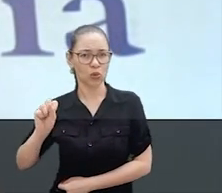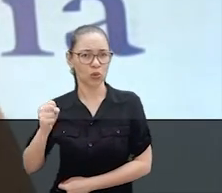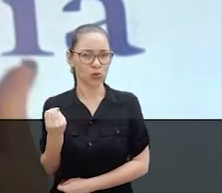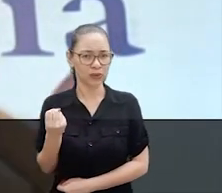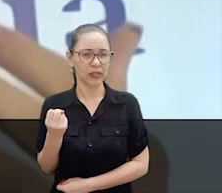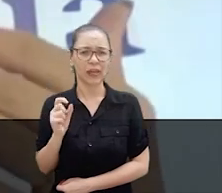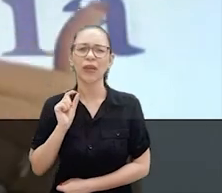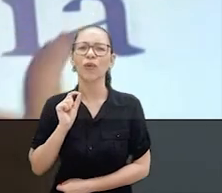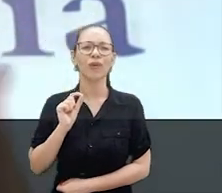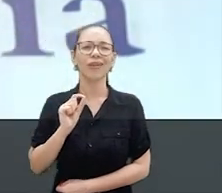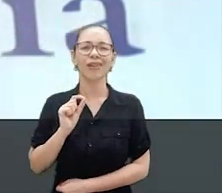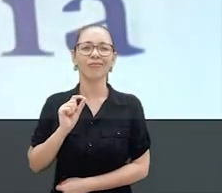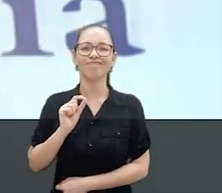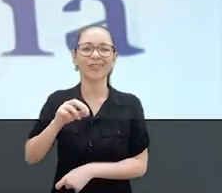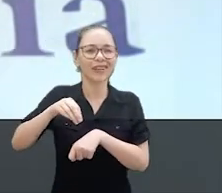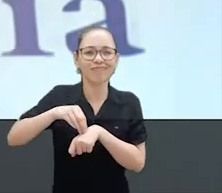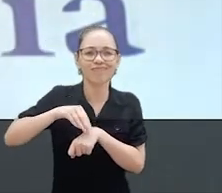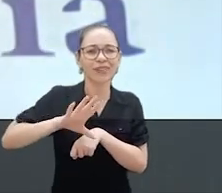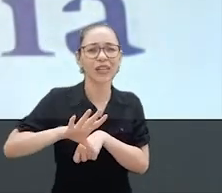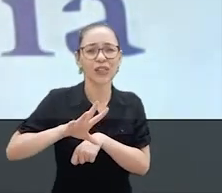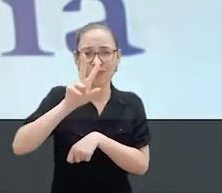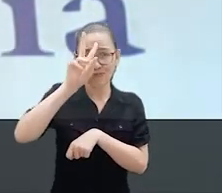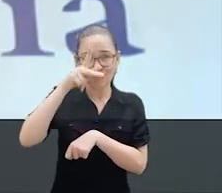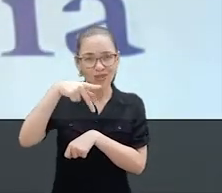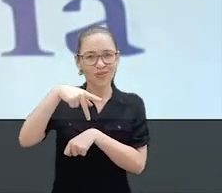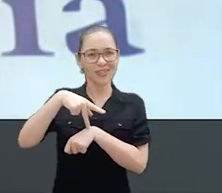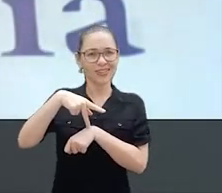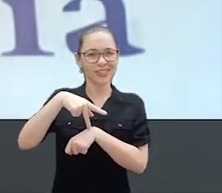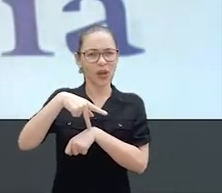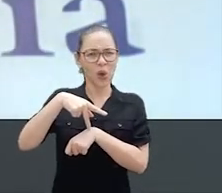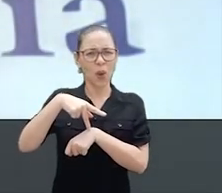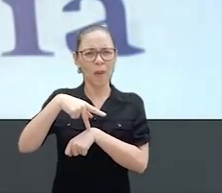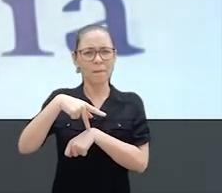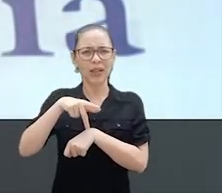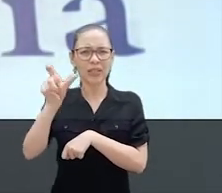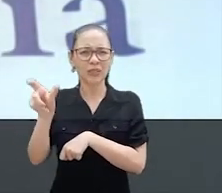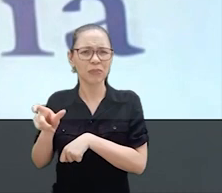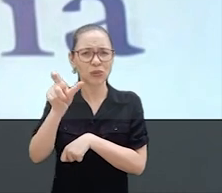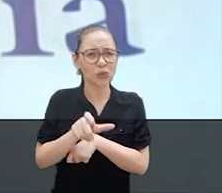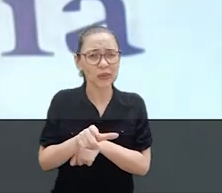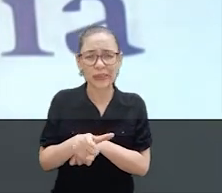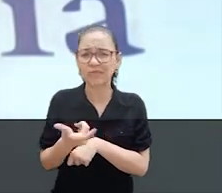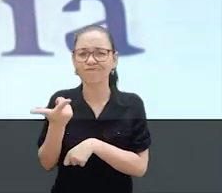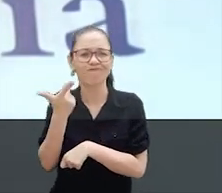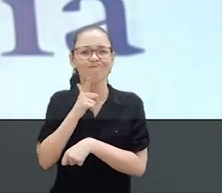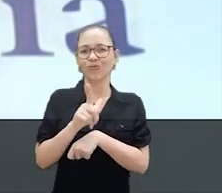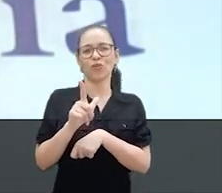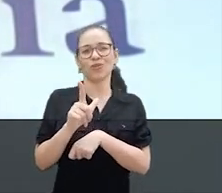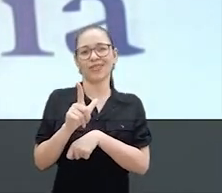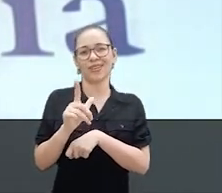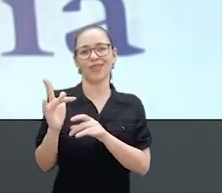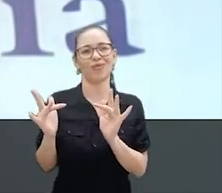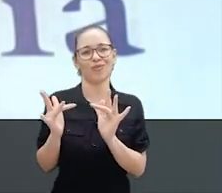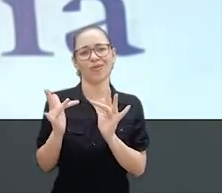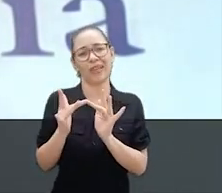uma contribuição que precisa ser reconhecida por aqueles que não tiveram a oportunidade de conviver com eles. Para